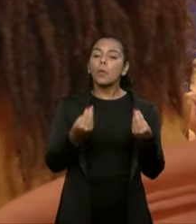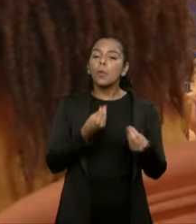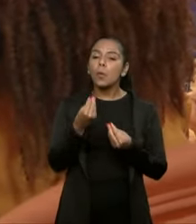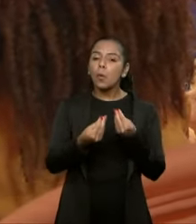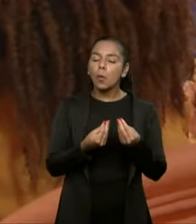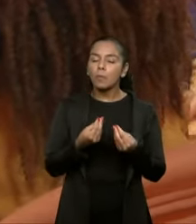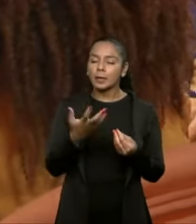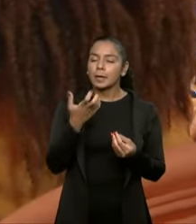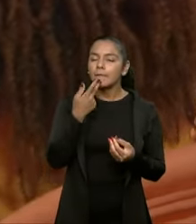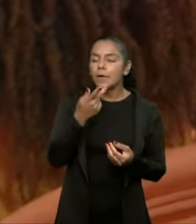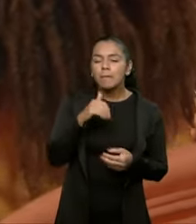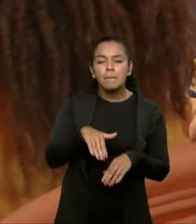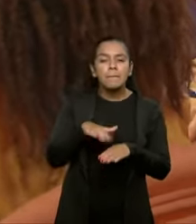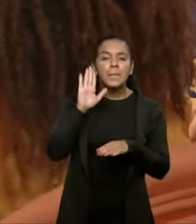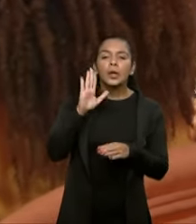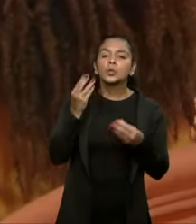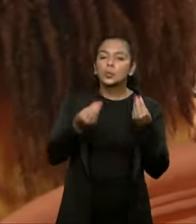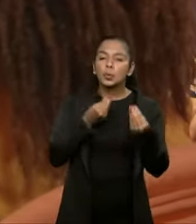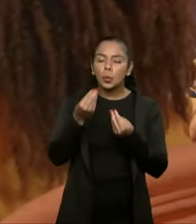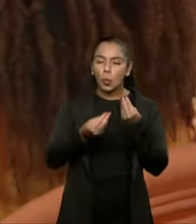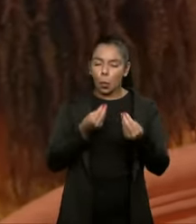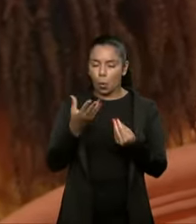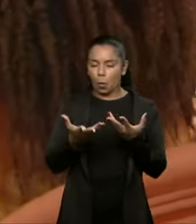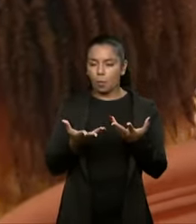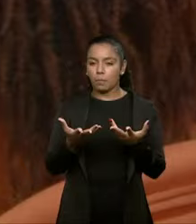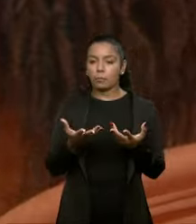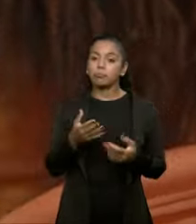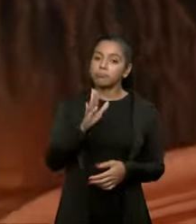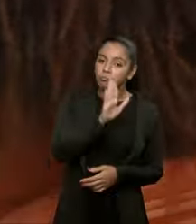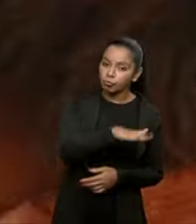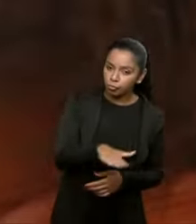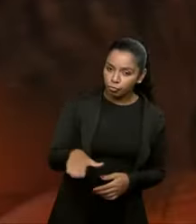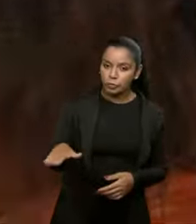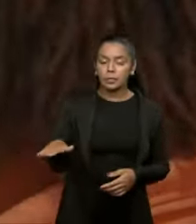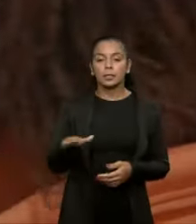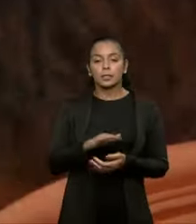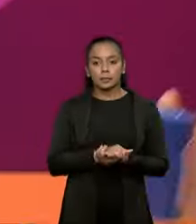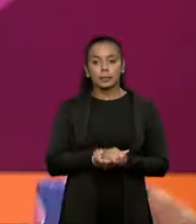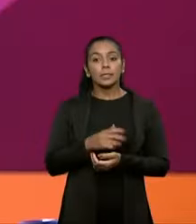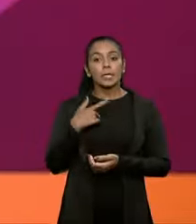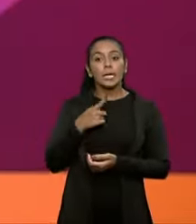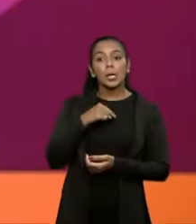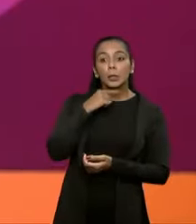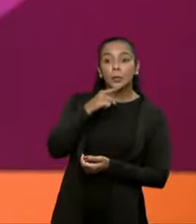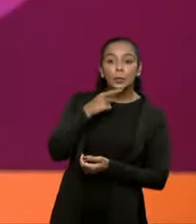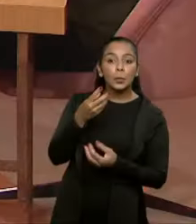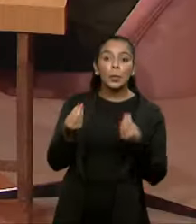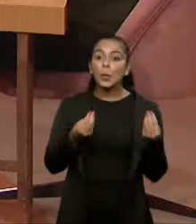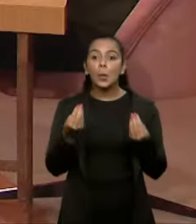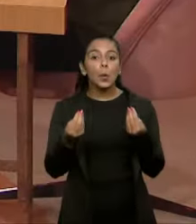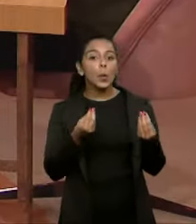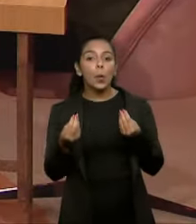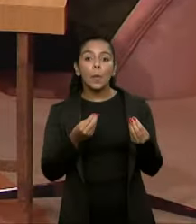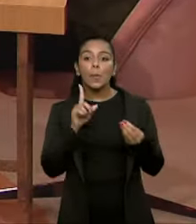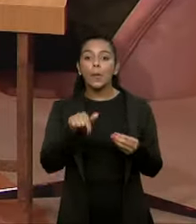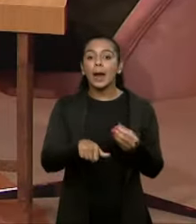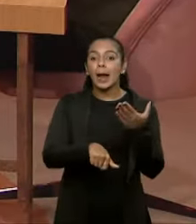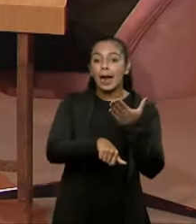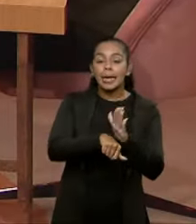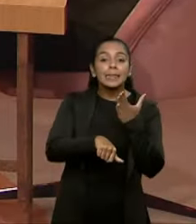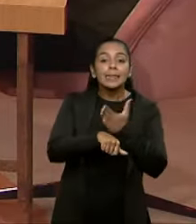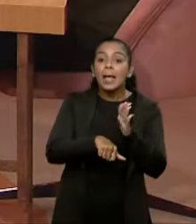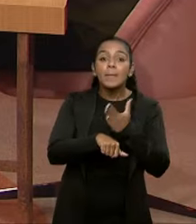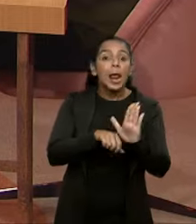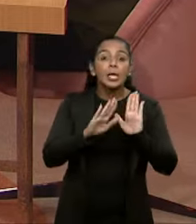Eu quero que você fale mais um pouquinho como é que você chega nas crianças. Super. É, eu fiquei com essa dúvida de entender como que é na prática, né? E nas escolas.